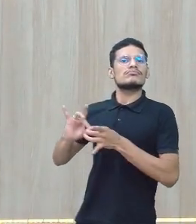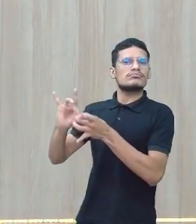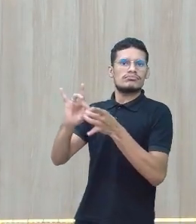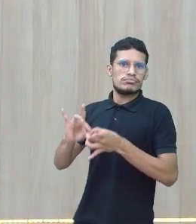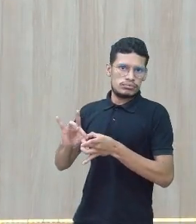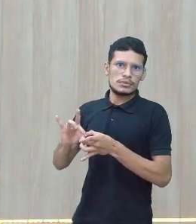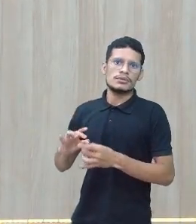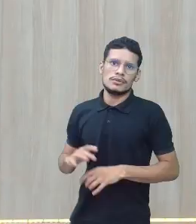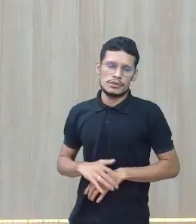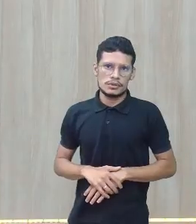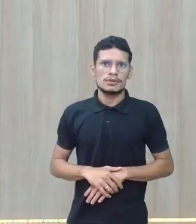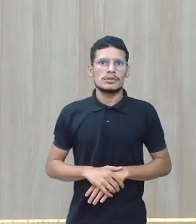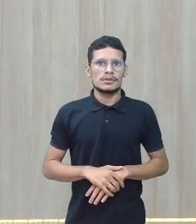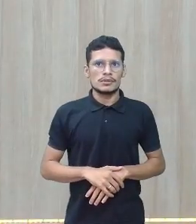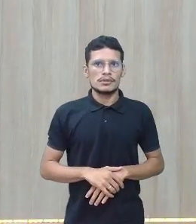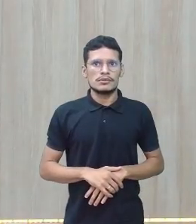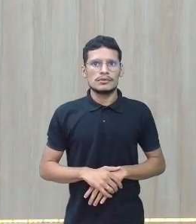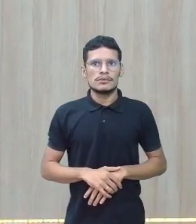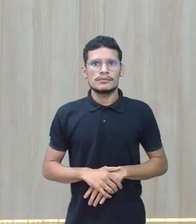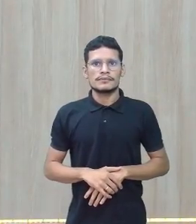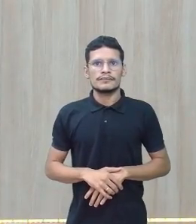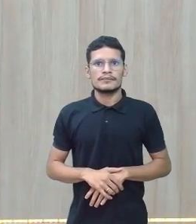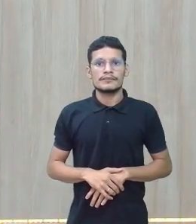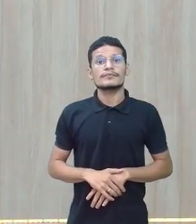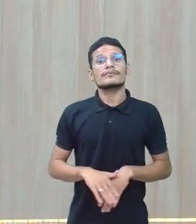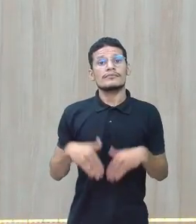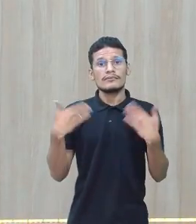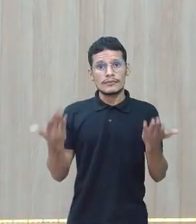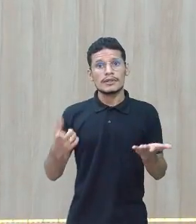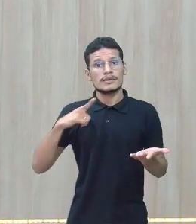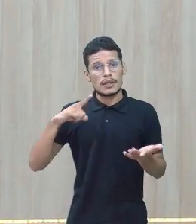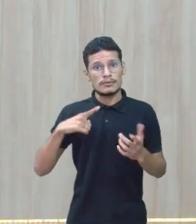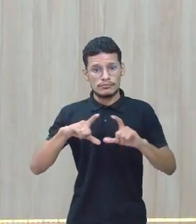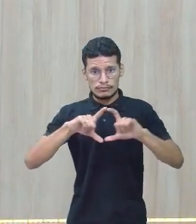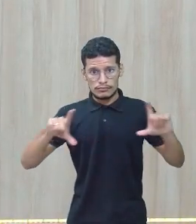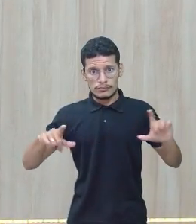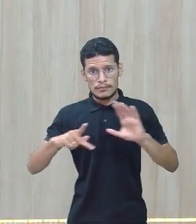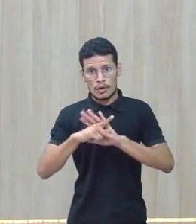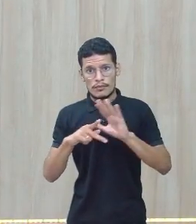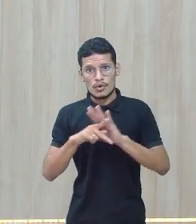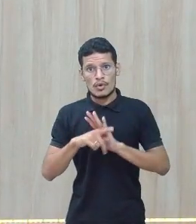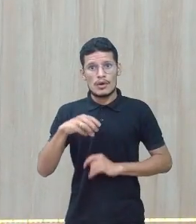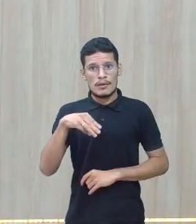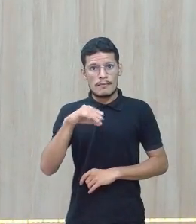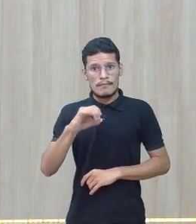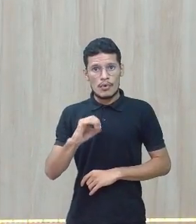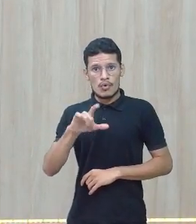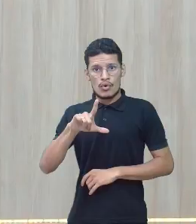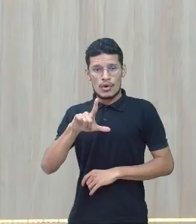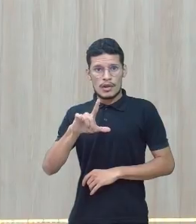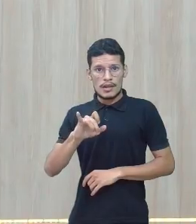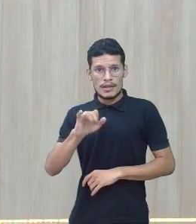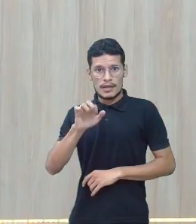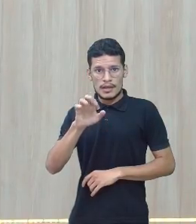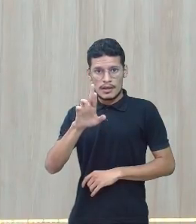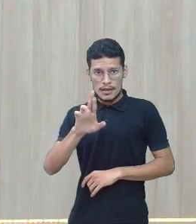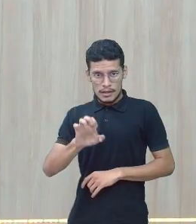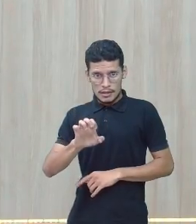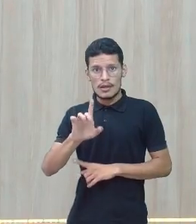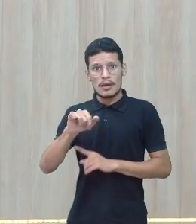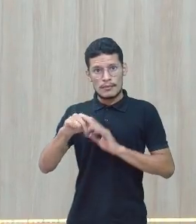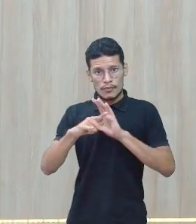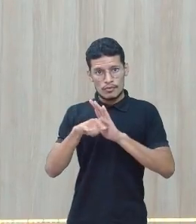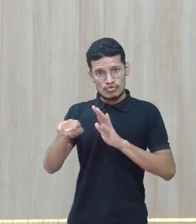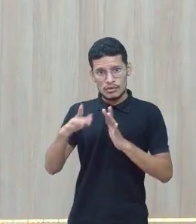tá certo? Então, eu trouxe uma citaçãozinha do Molière, que era um